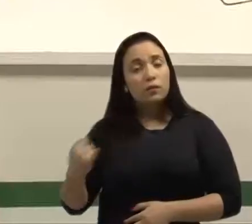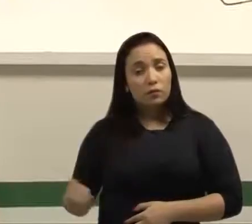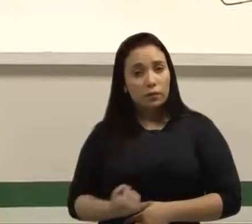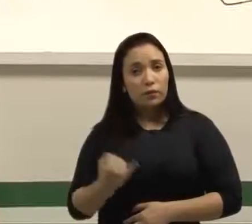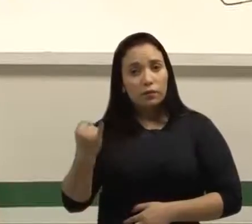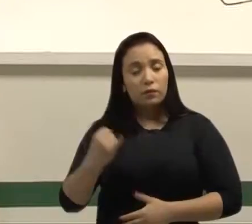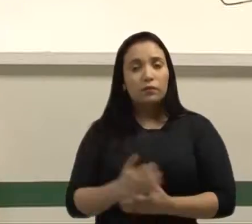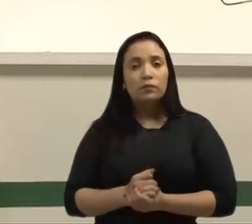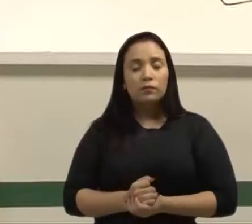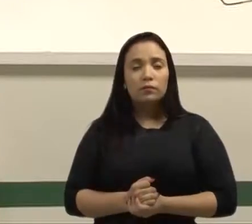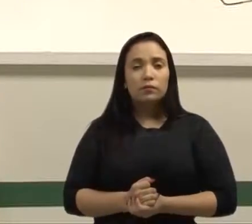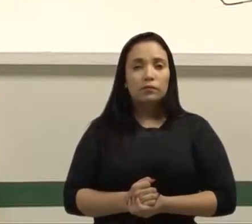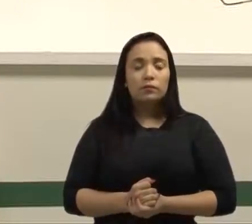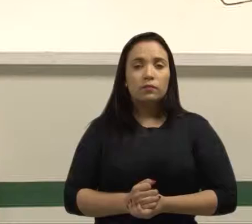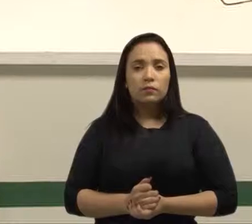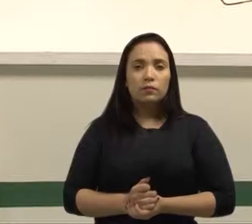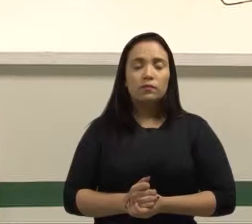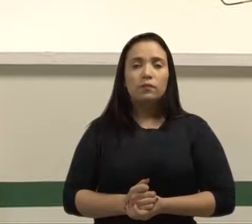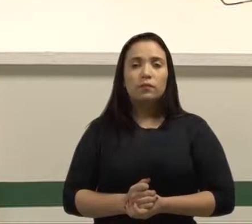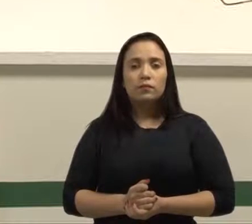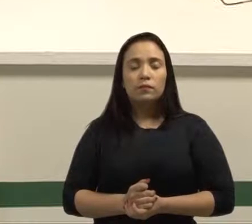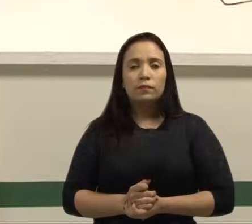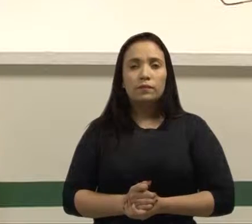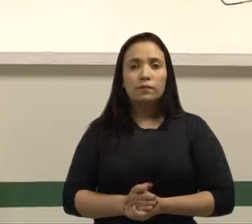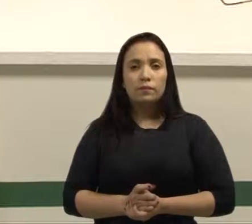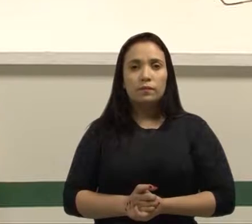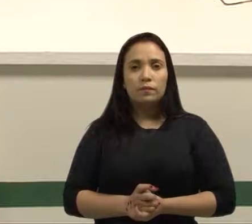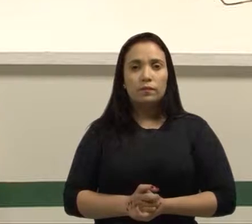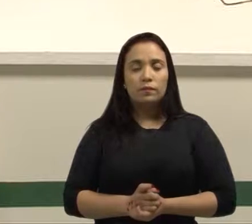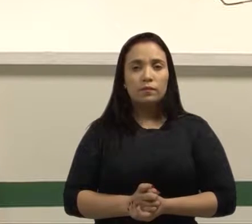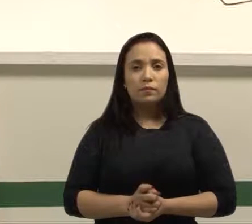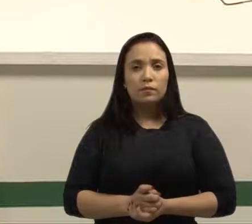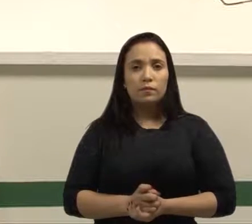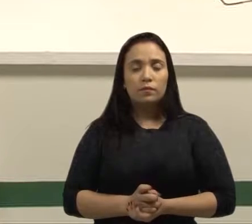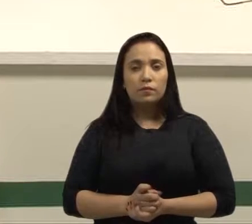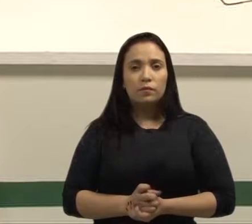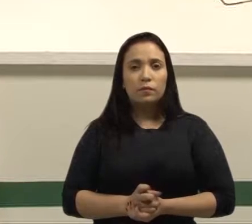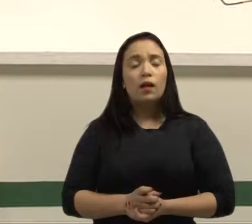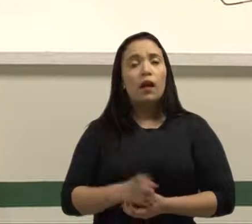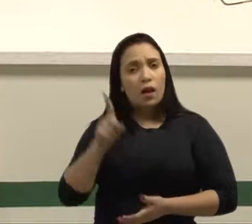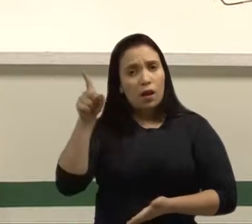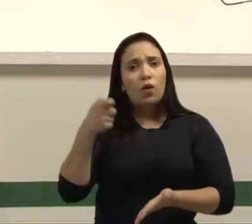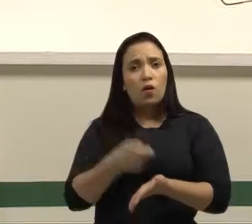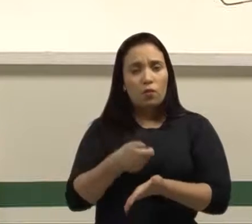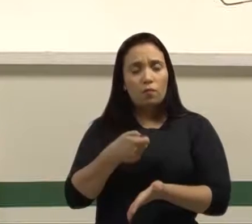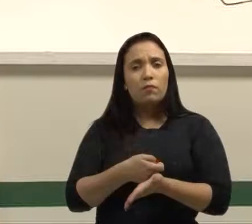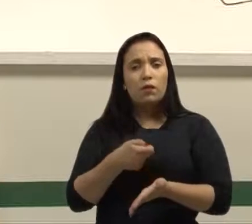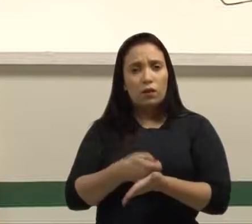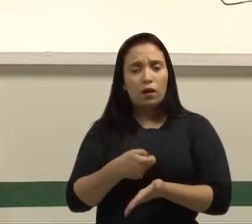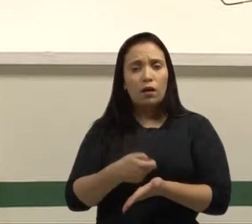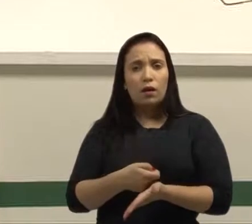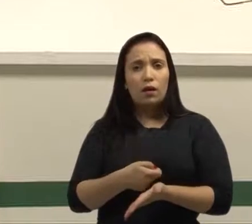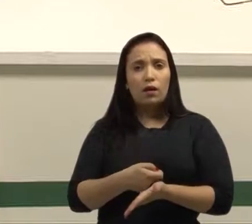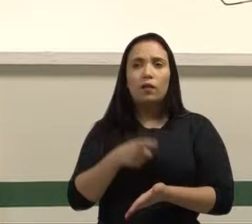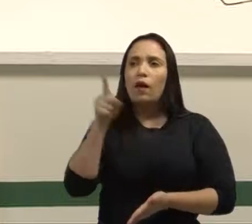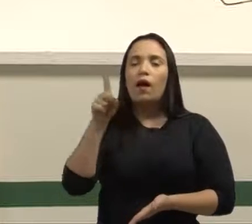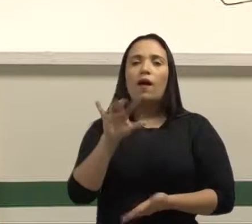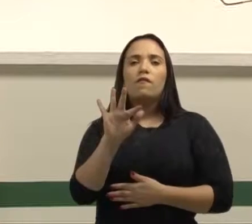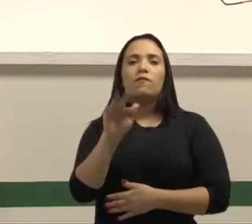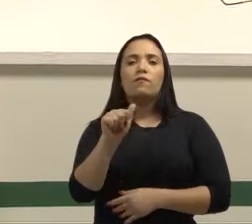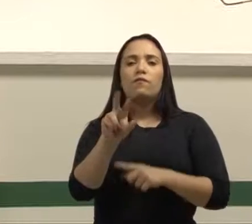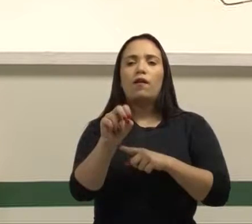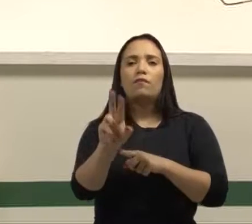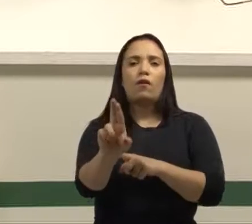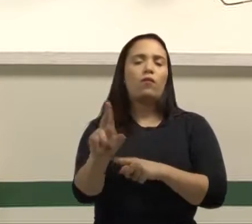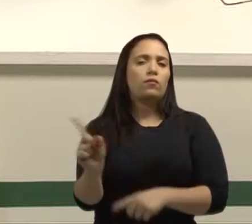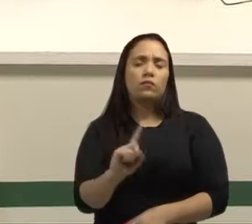Na aliança, na possibilidade dele, já foi ultrapassada. E para mim, ele não faz mais nada, é obrigação dele. Repetindo o que eu digo aqui sempre. Não é